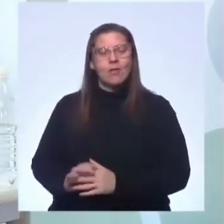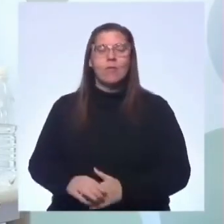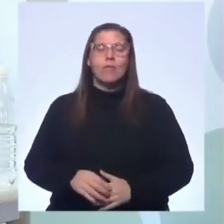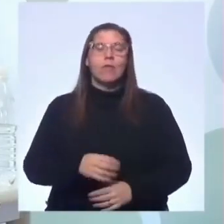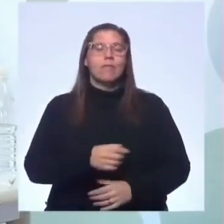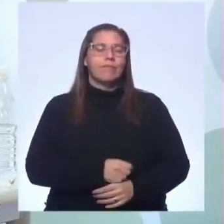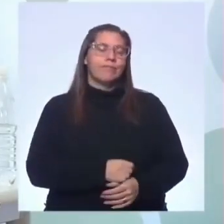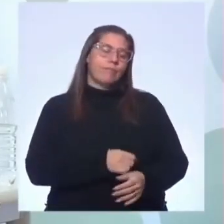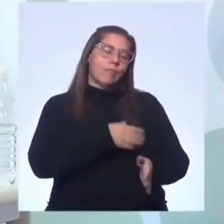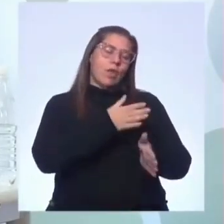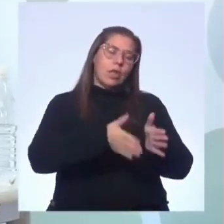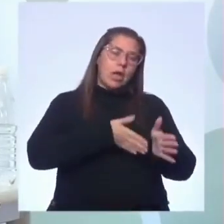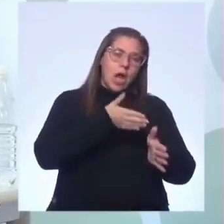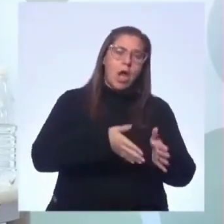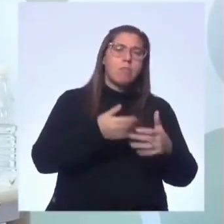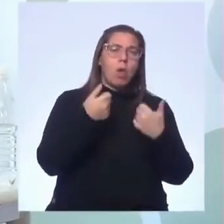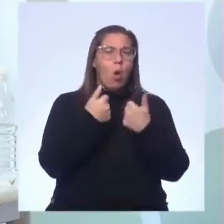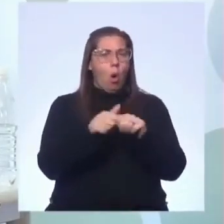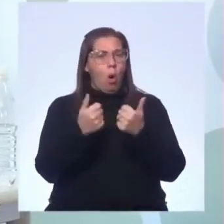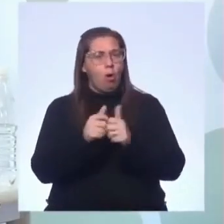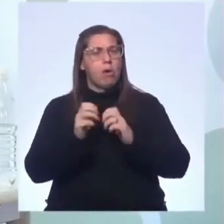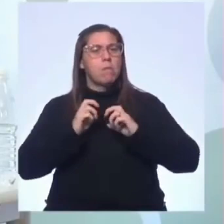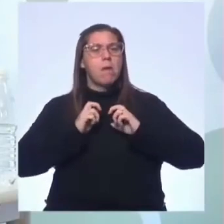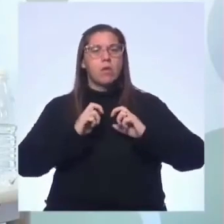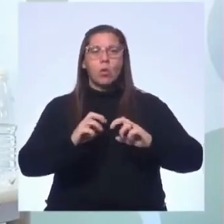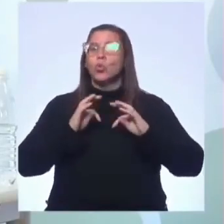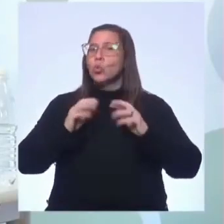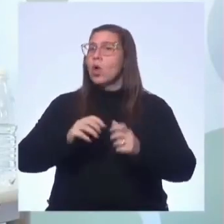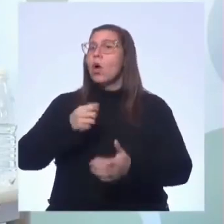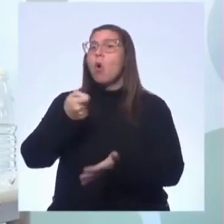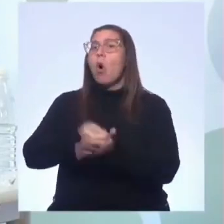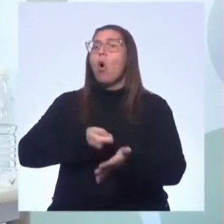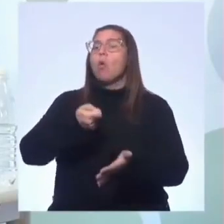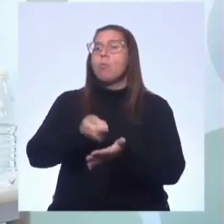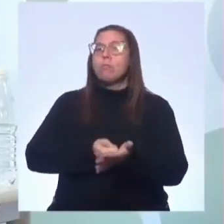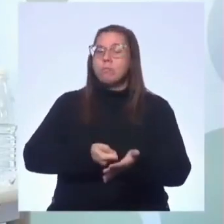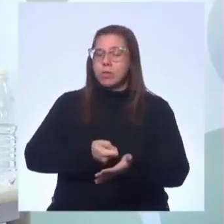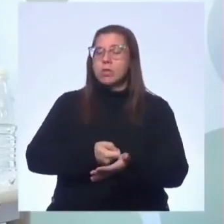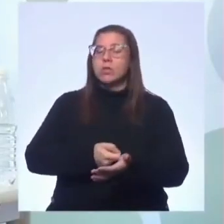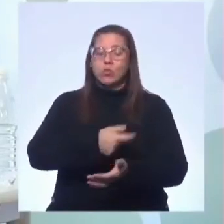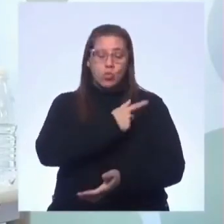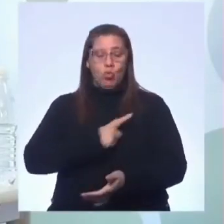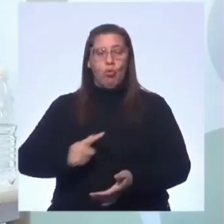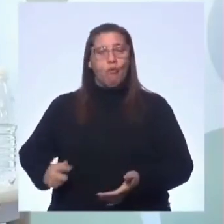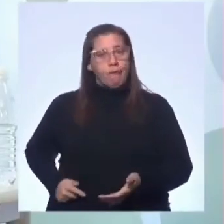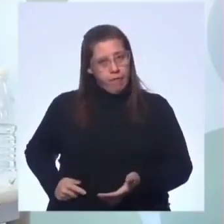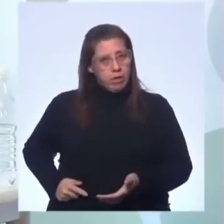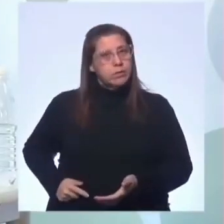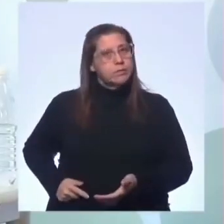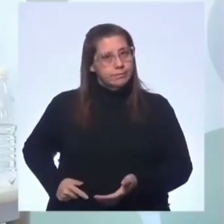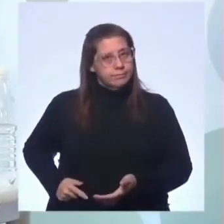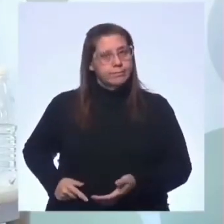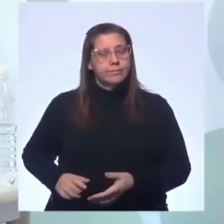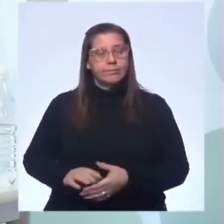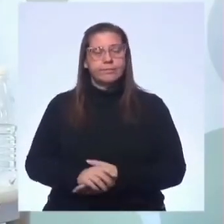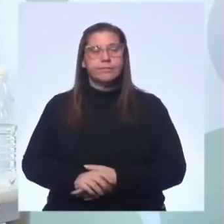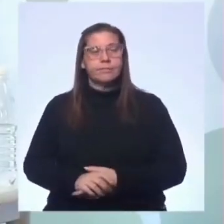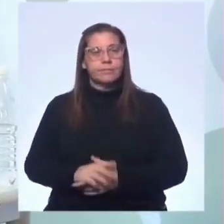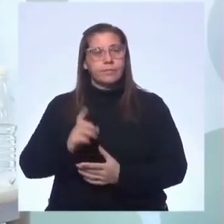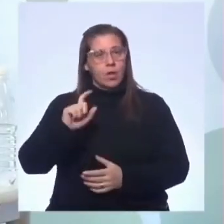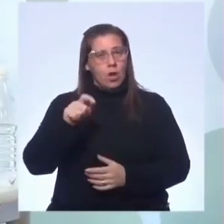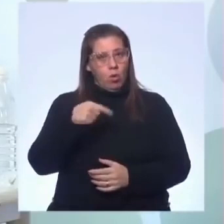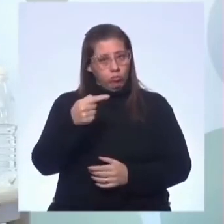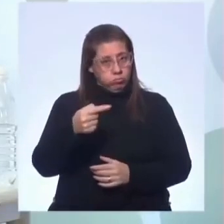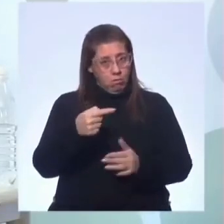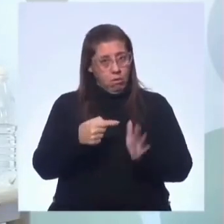trem, né, todas as linhas que são utilizadas é uma obrigação do governo estar fornecendo como é fornecido. Na próxima